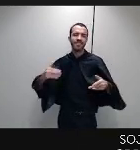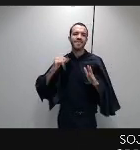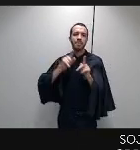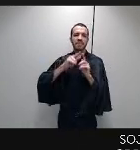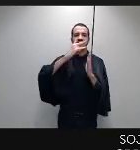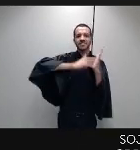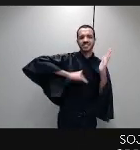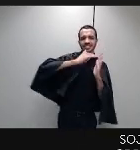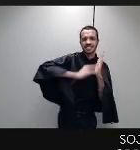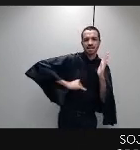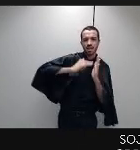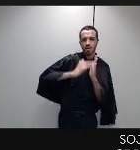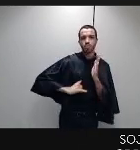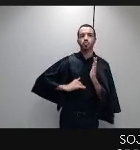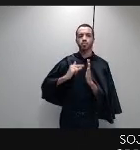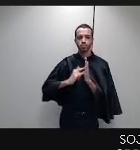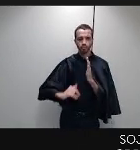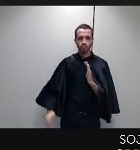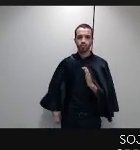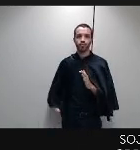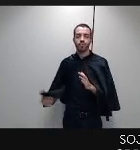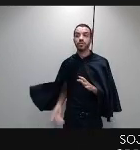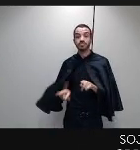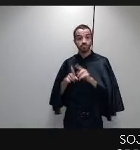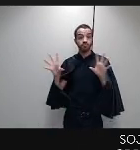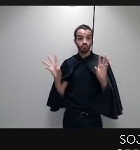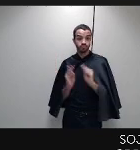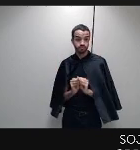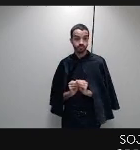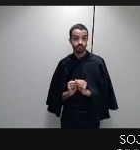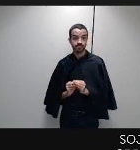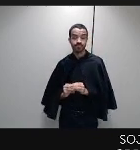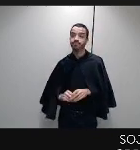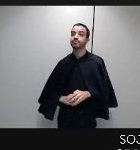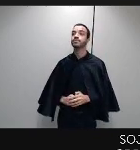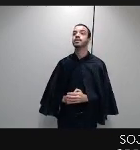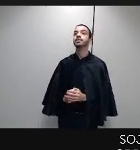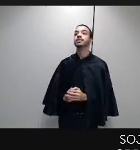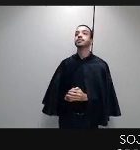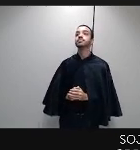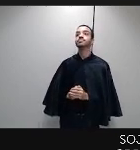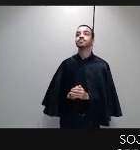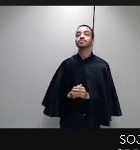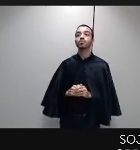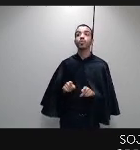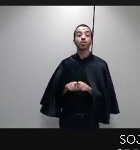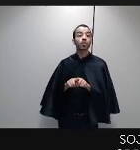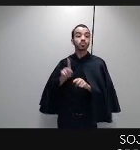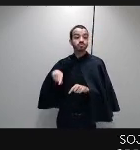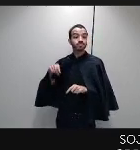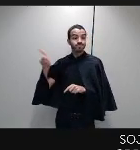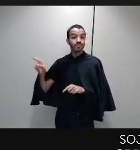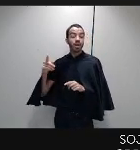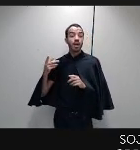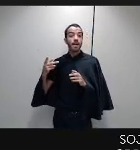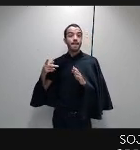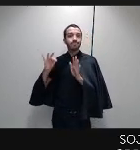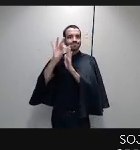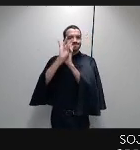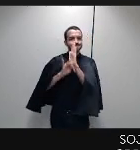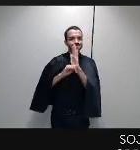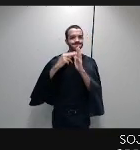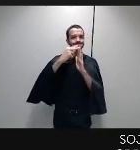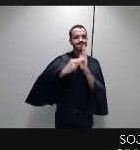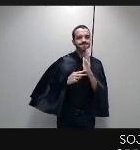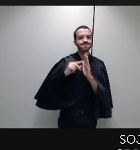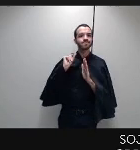como autor um objetivo Fashion Então essa moldura normativa que penso seja enquadrável a pretensão recursal